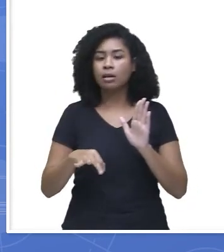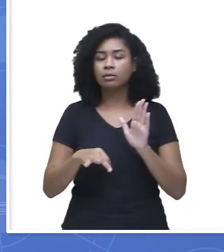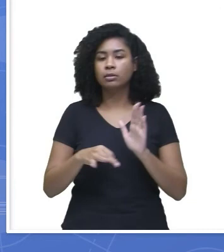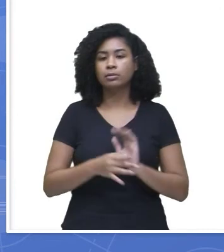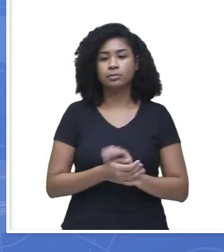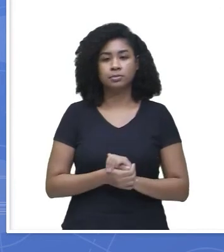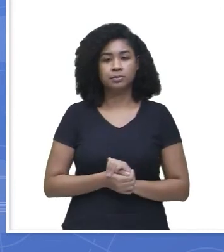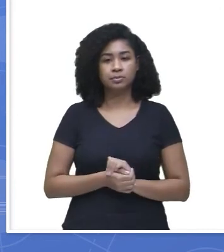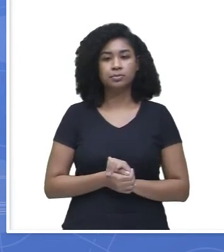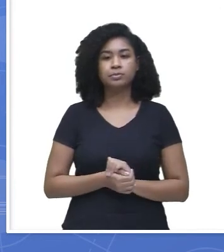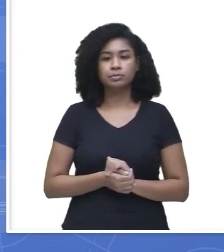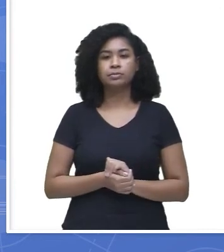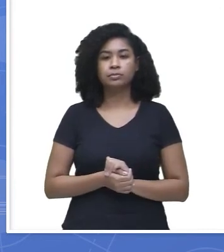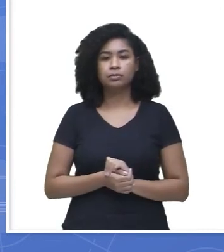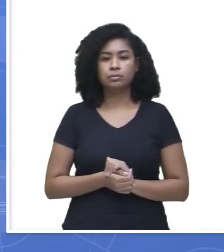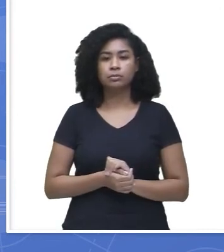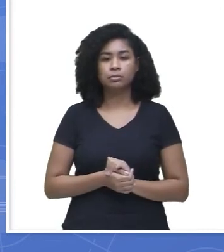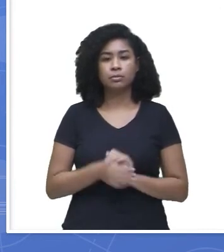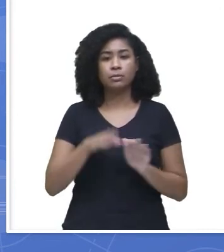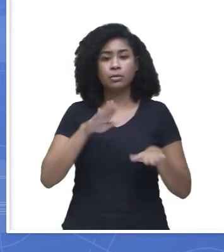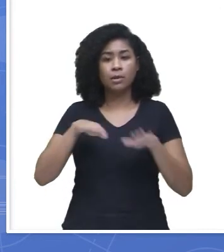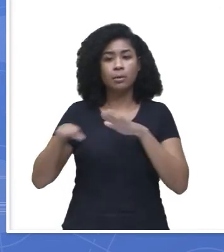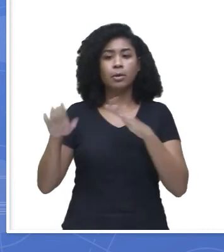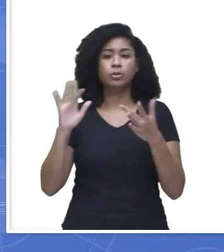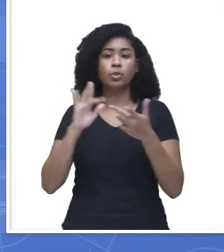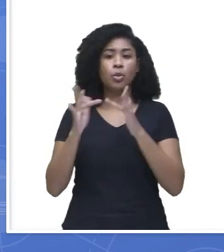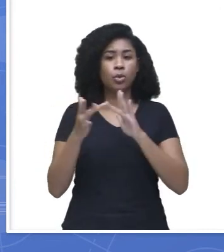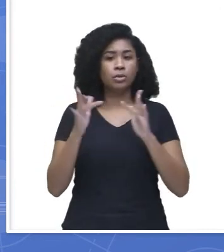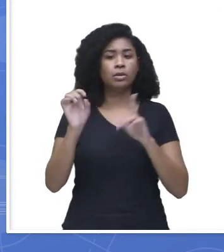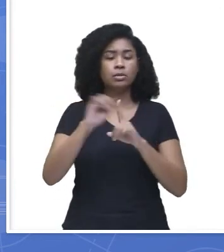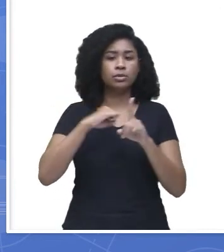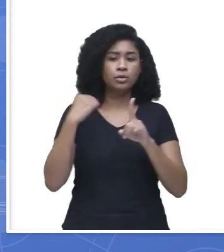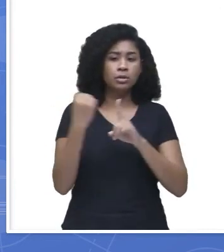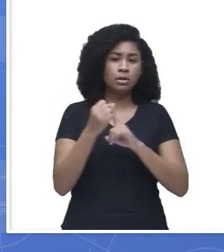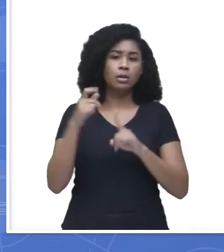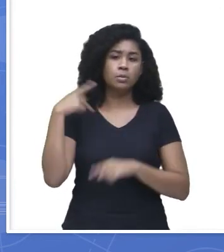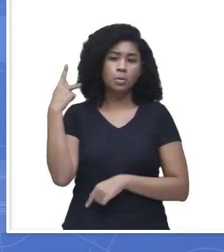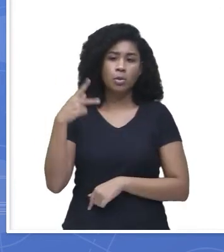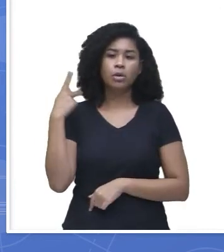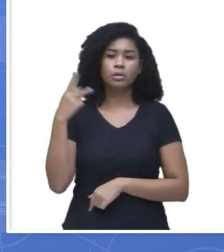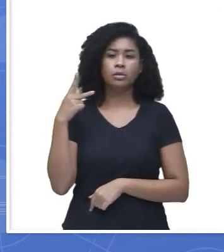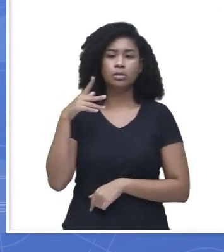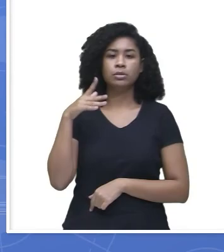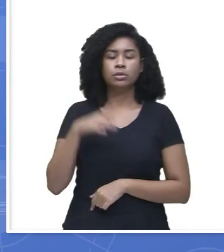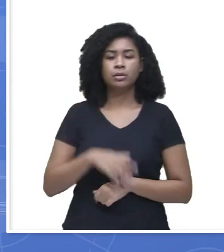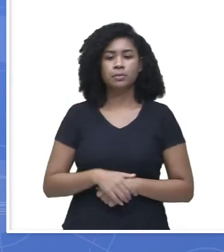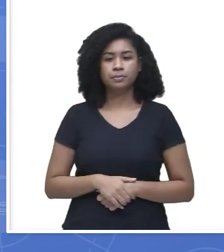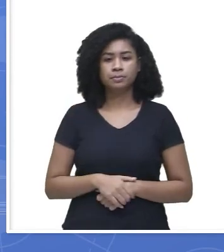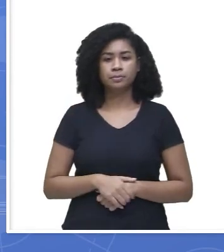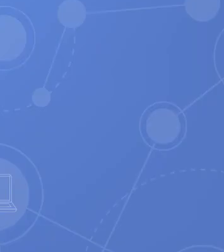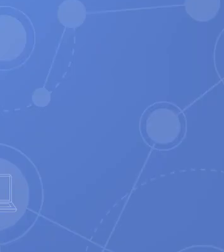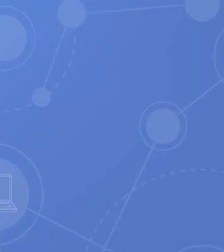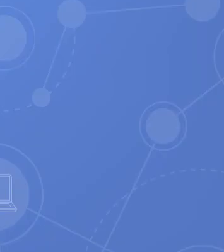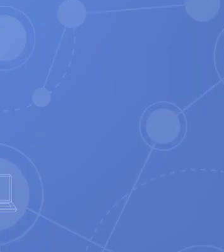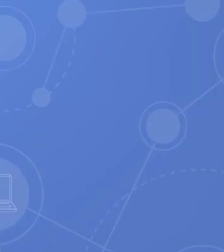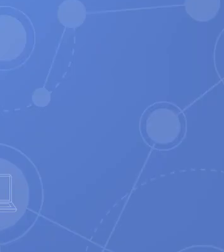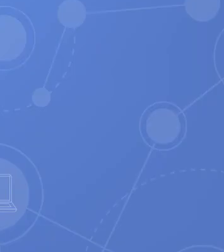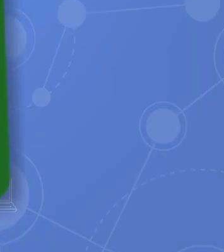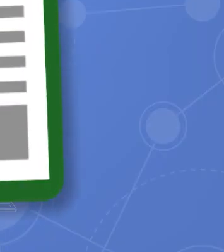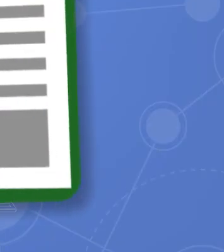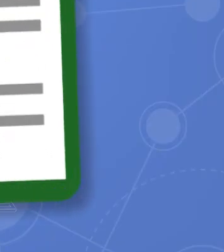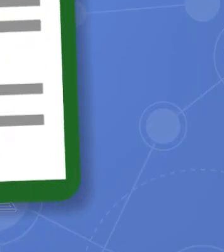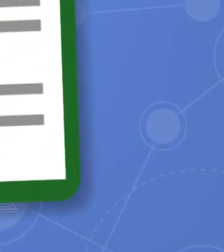tá bom? De acordo com o contexto sociopolítico da Revolução e vão marcá-las. Só um minutinho.